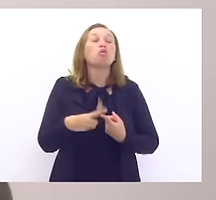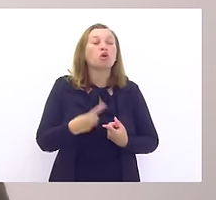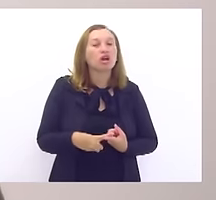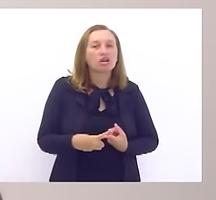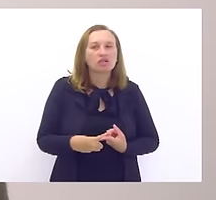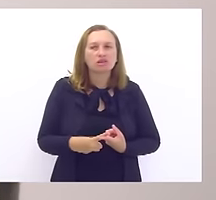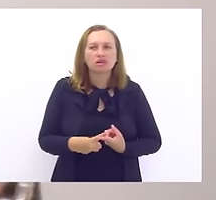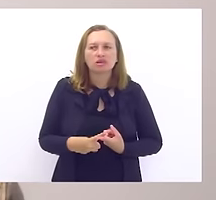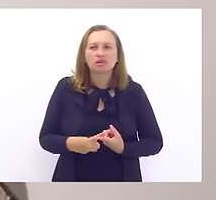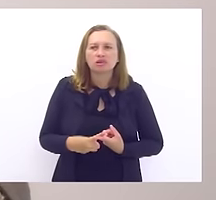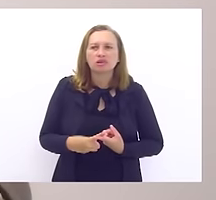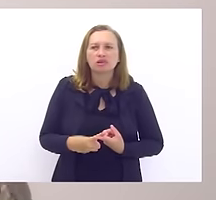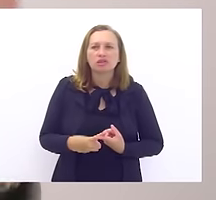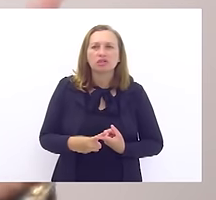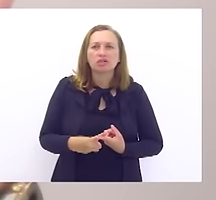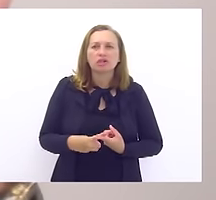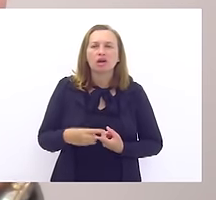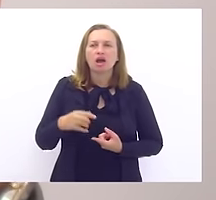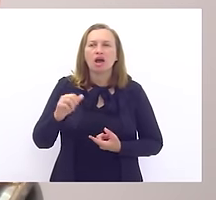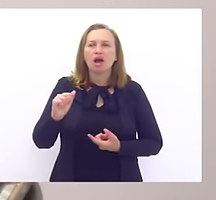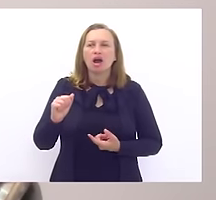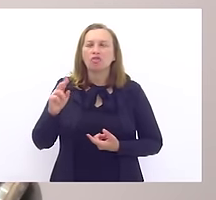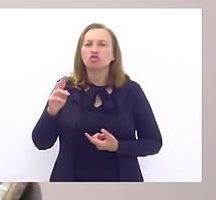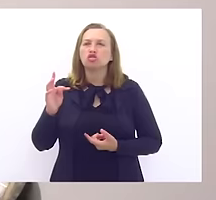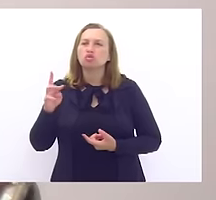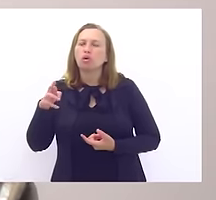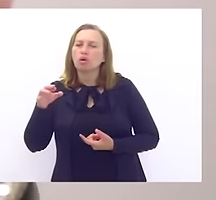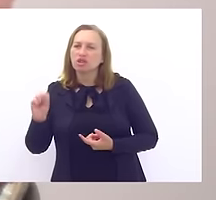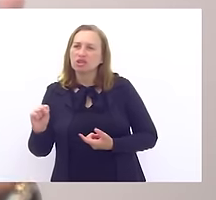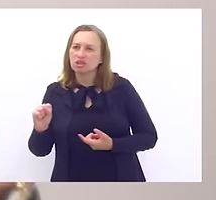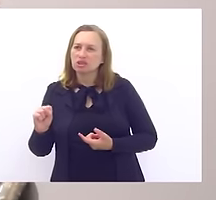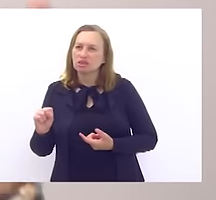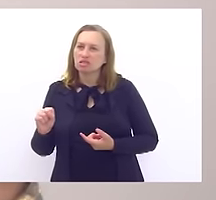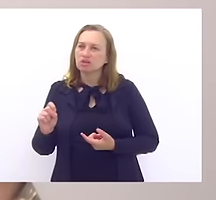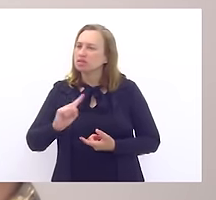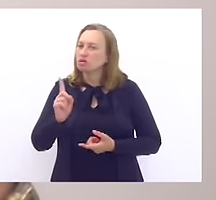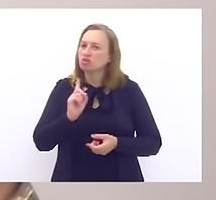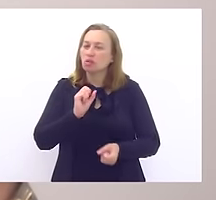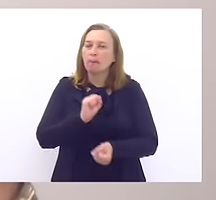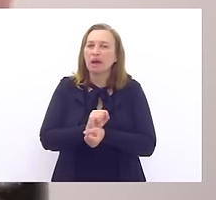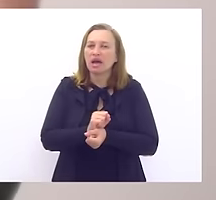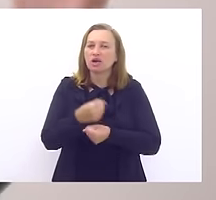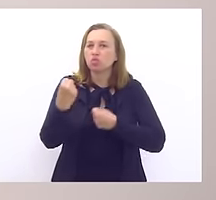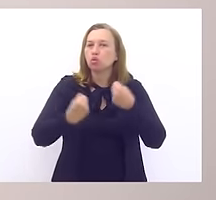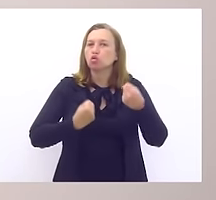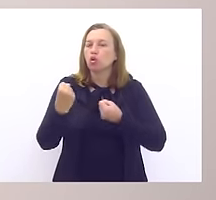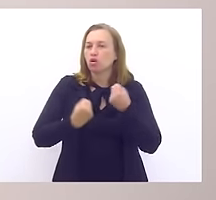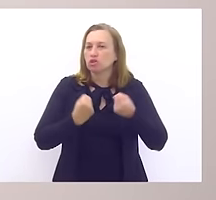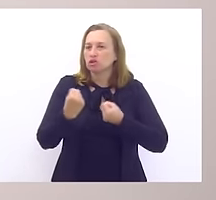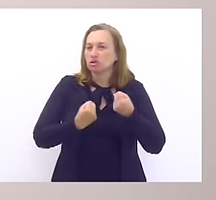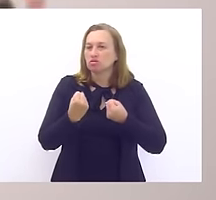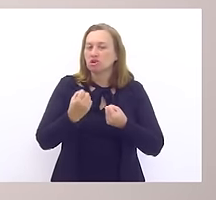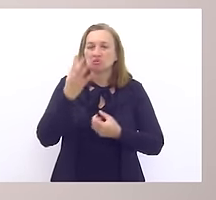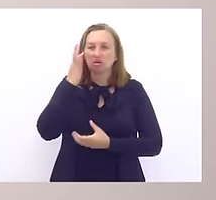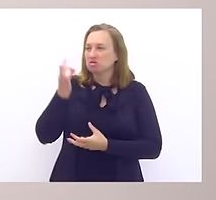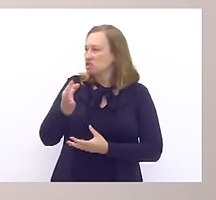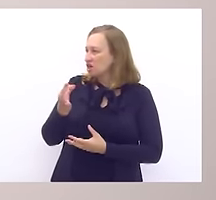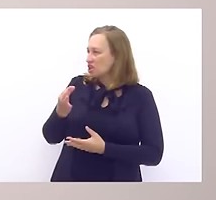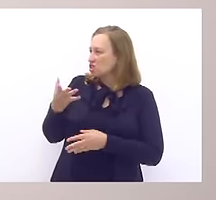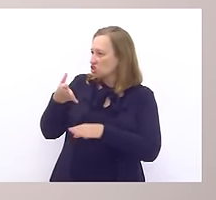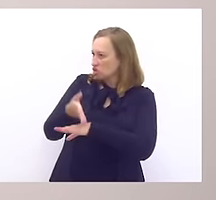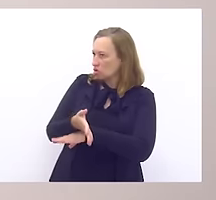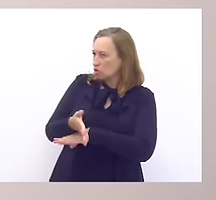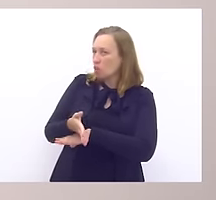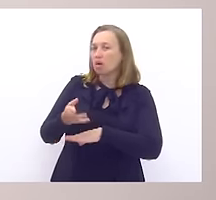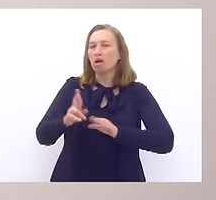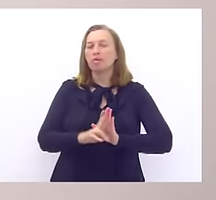que os auditores fiscais lá da barreira fiscal não estão parando os ônibus que inclusive eu não sei se chegou ainda